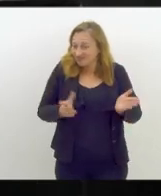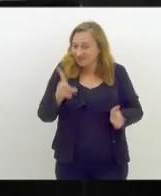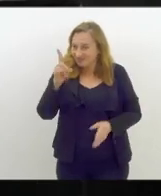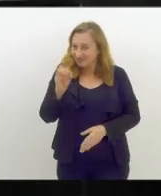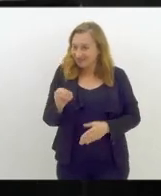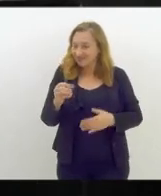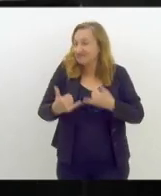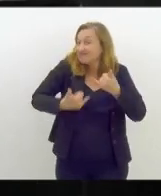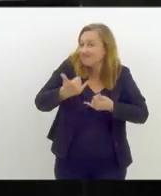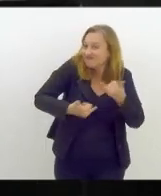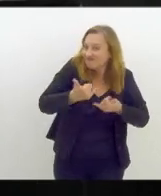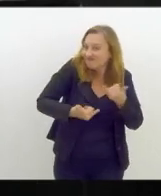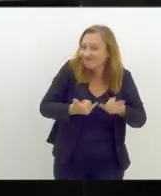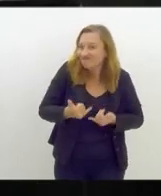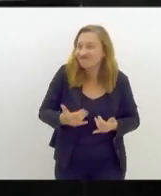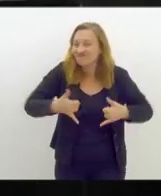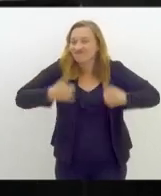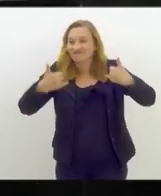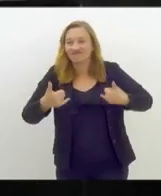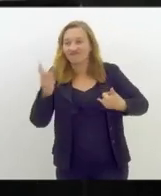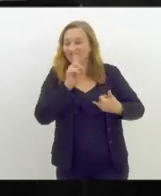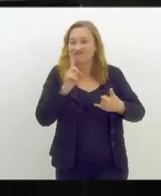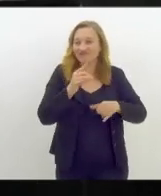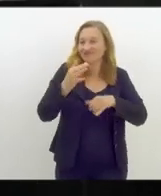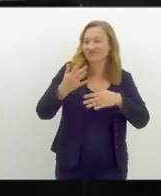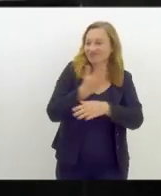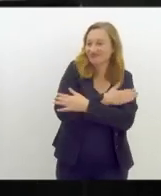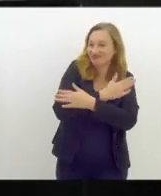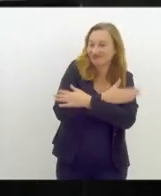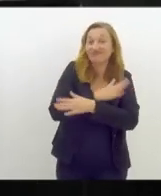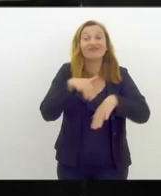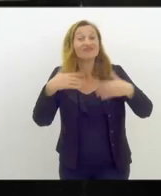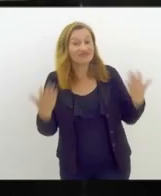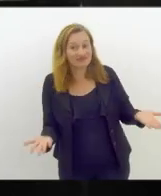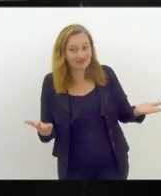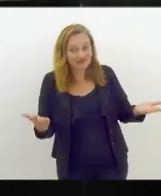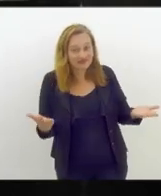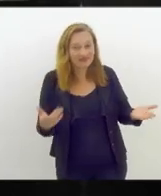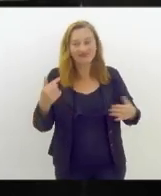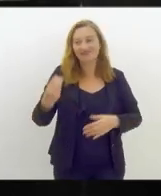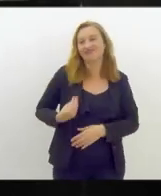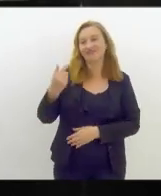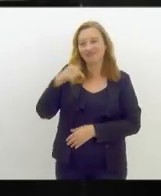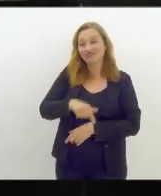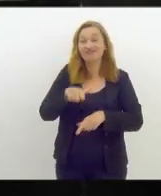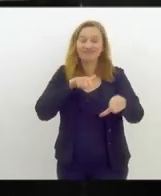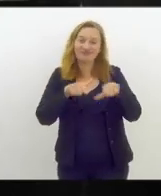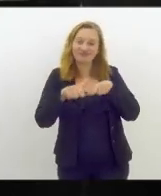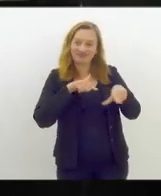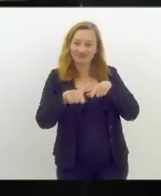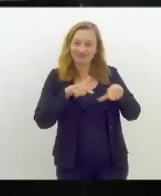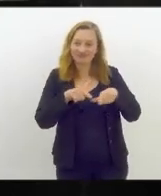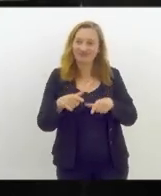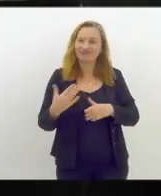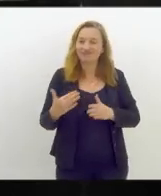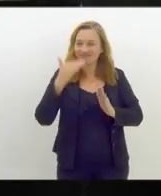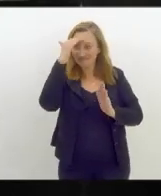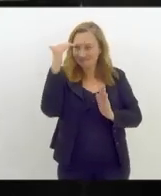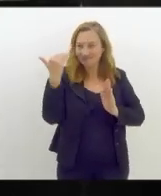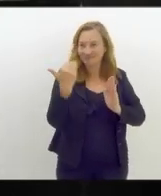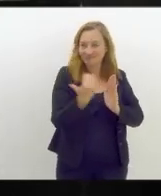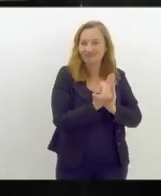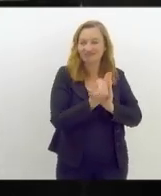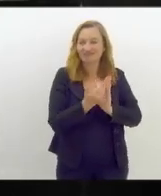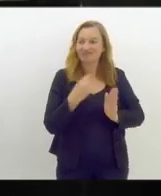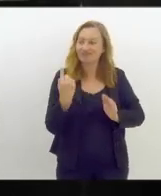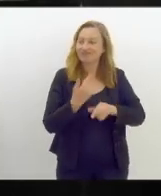eu brinquei, é aniversário, mas não é feriado, então, portanto, nós estamos aqui trabalhando e cumprindo com a nossa